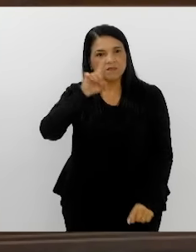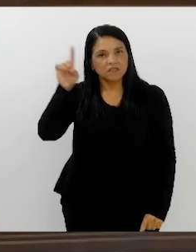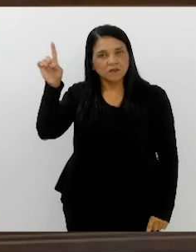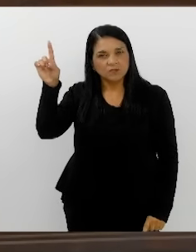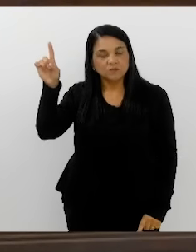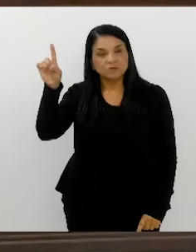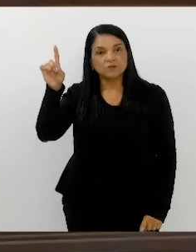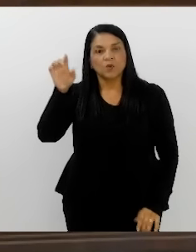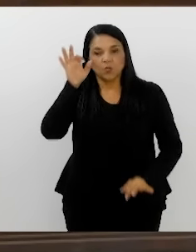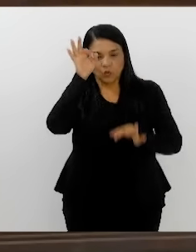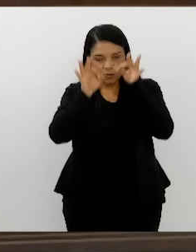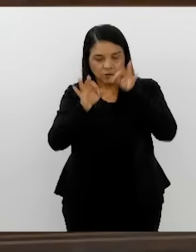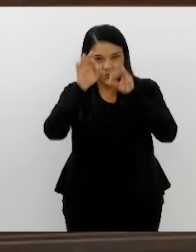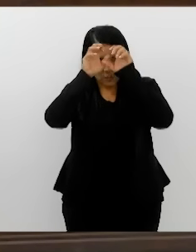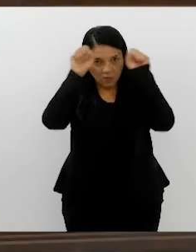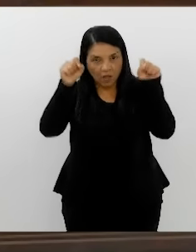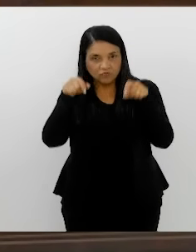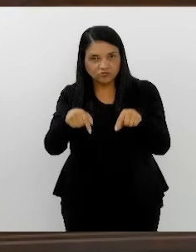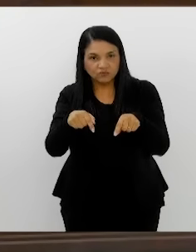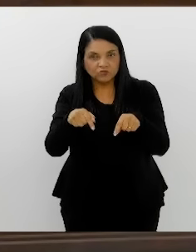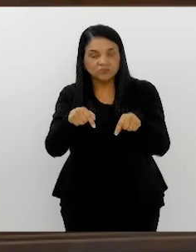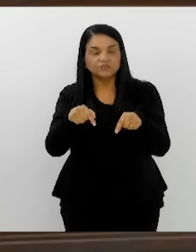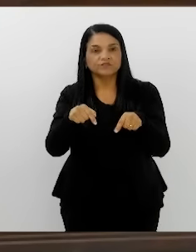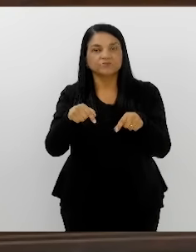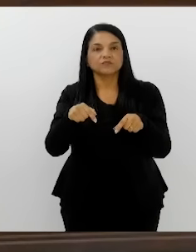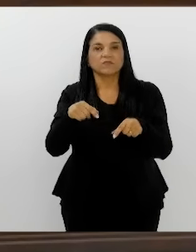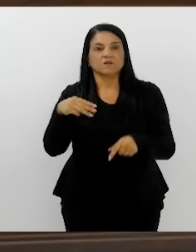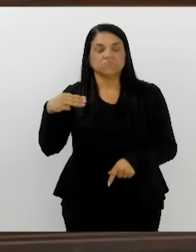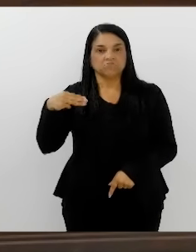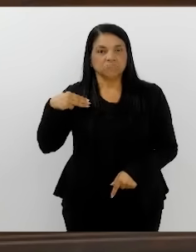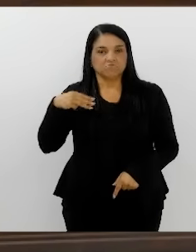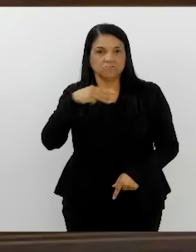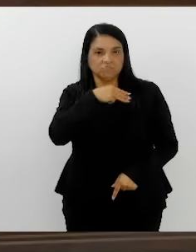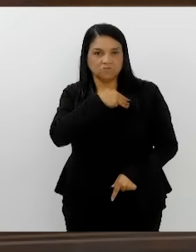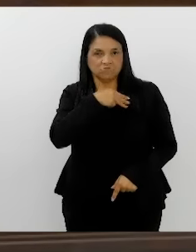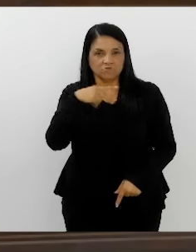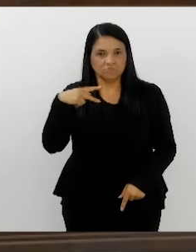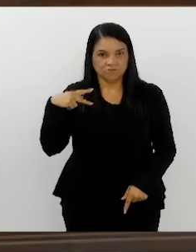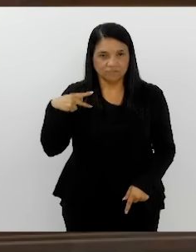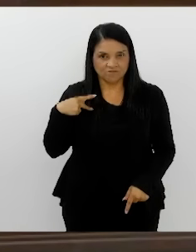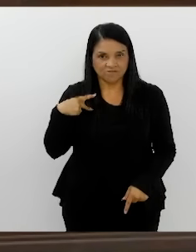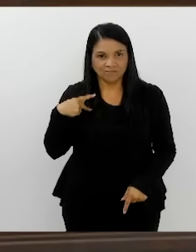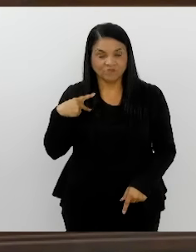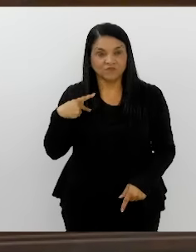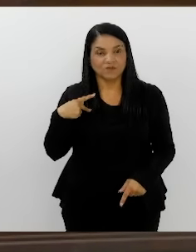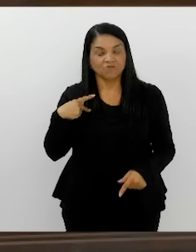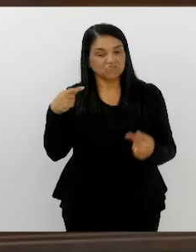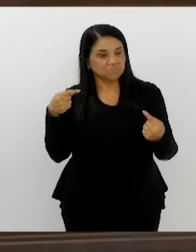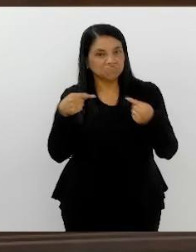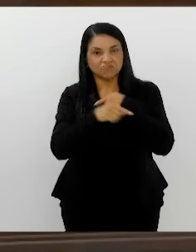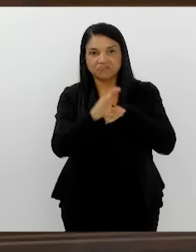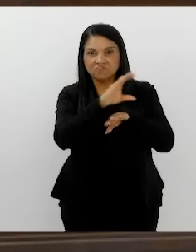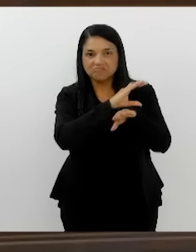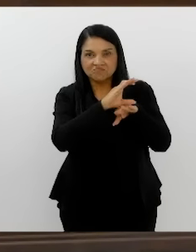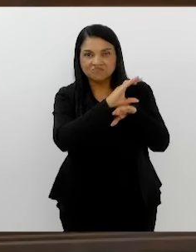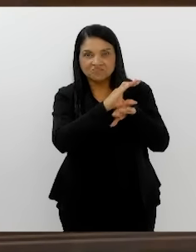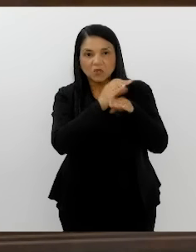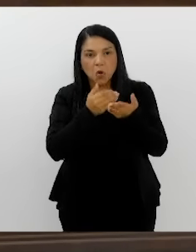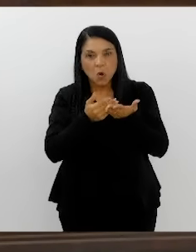Justiça, acionado pelo Ministério Público, está dizendo que é inconstitucional começar as nossas sessões